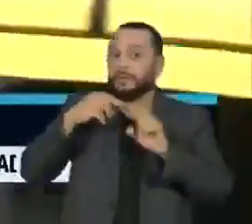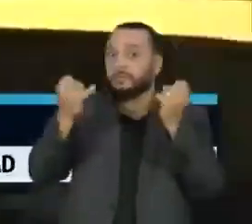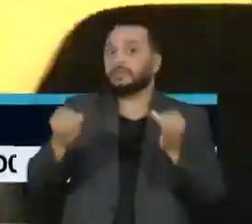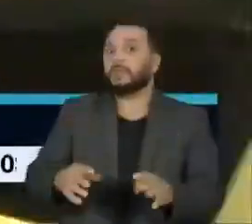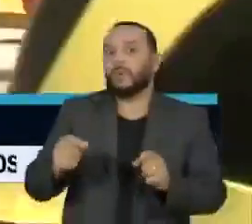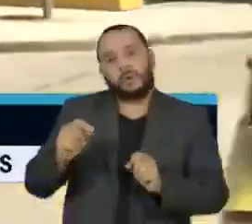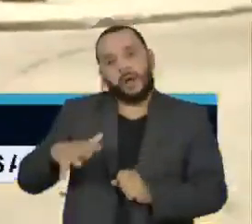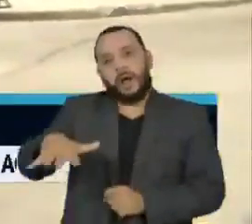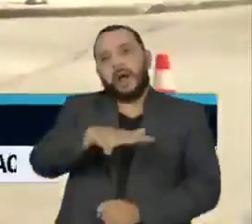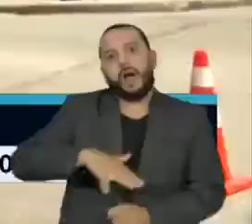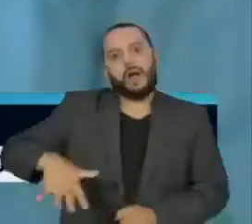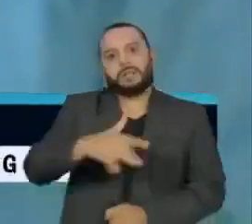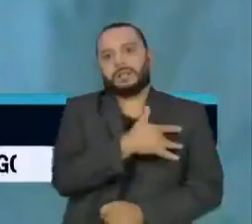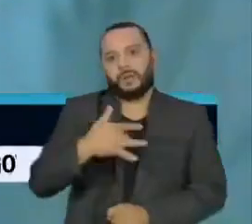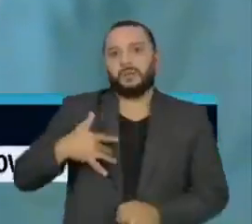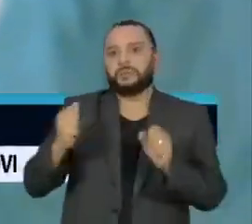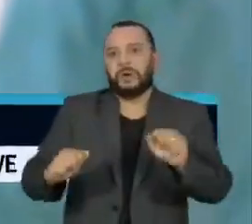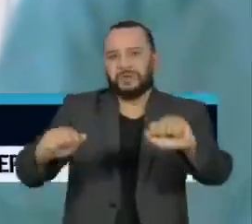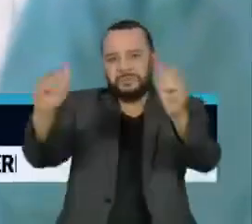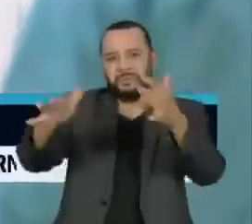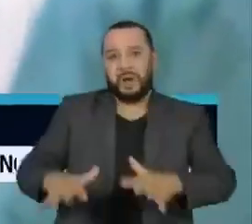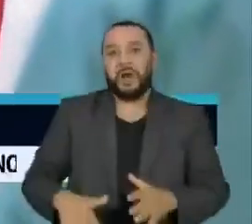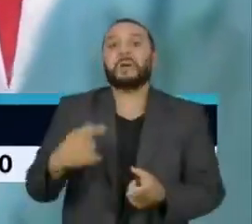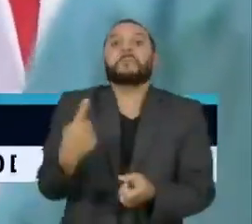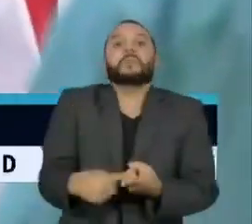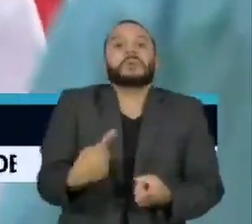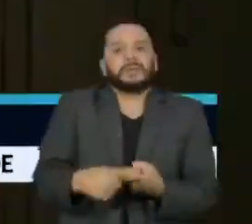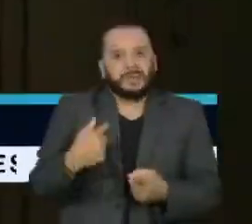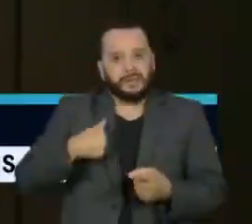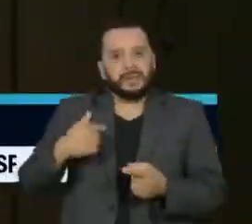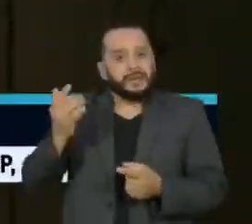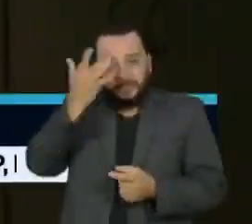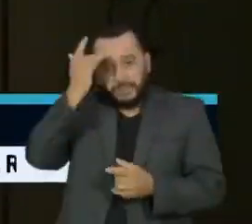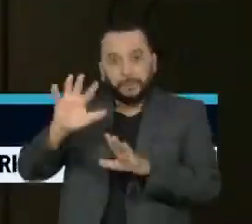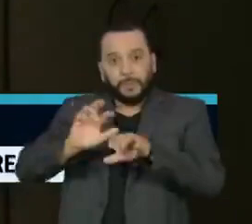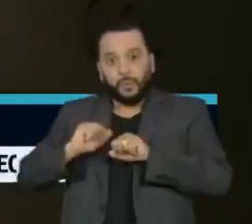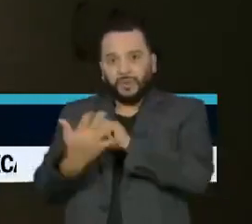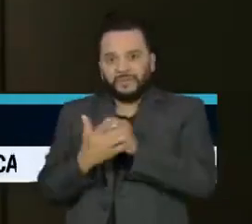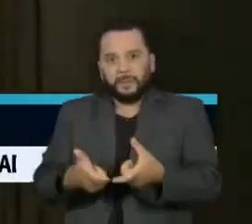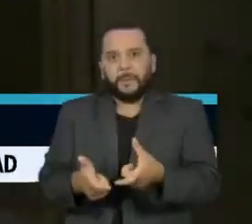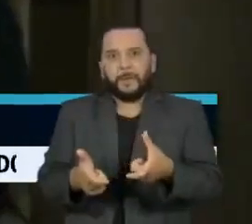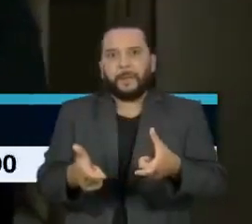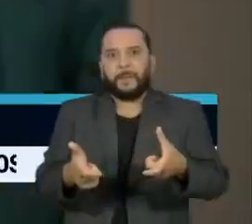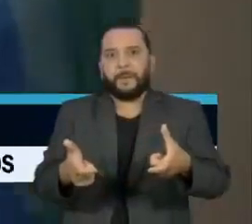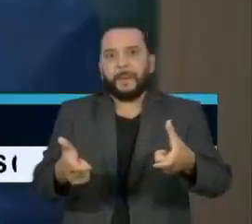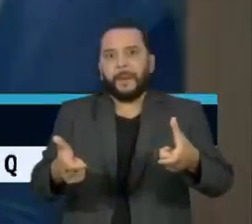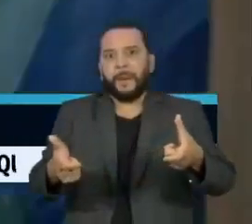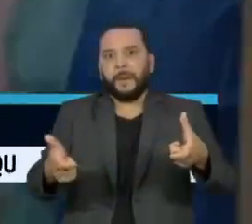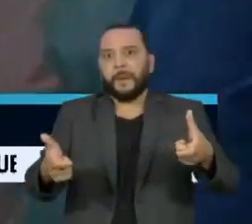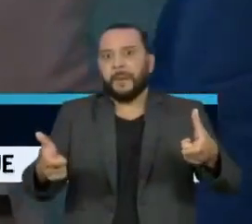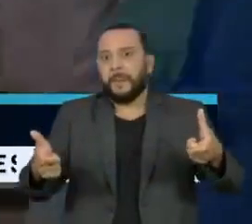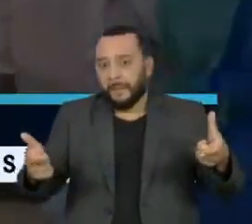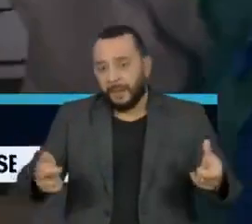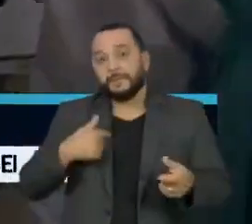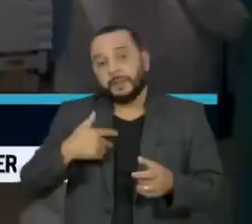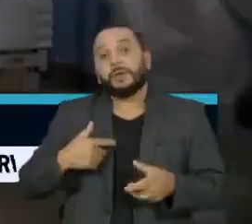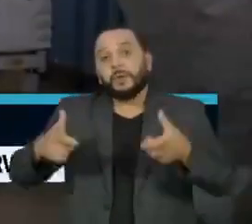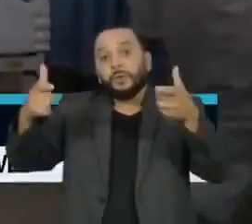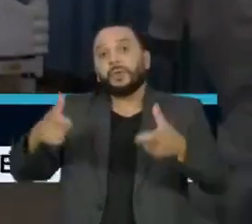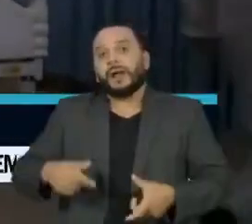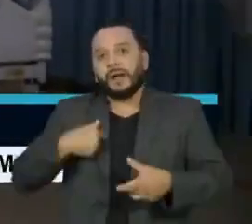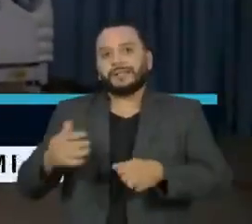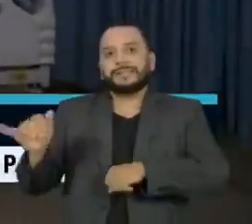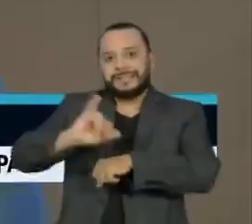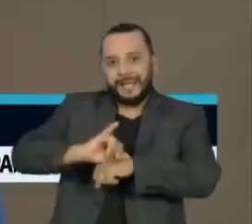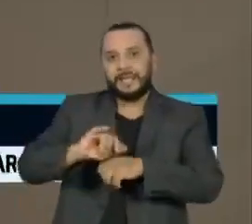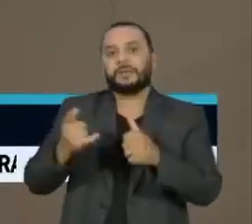sistema de saúde pode colapsar porque, desta vez, o aumento de casos da Covid-19 acontece ao mesmo tempo nas regiões